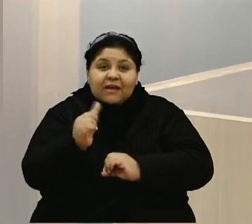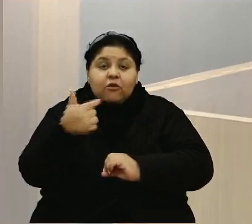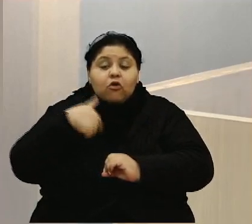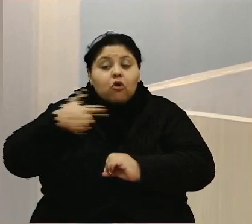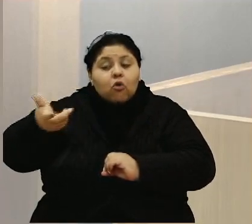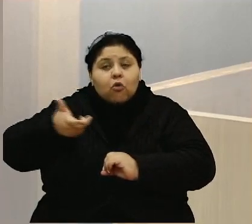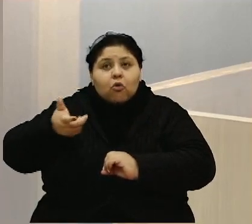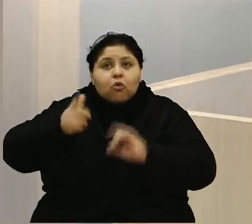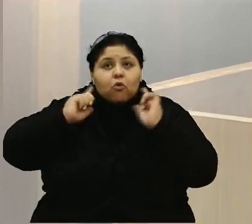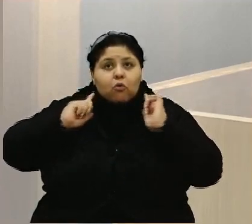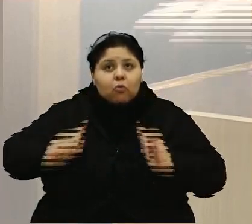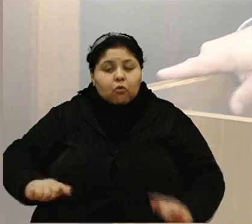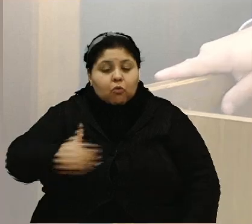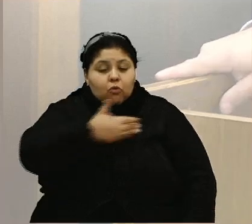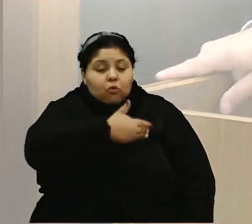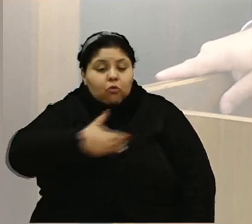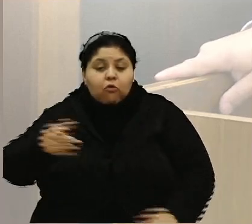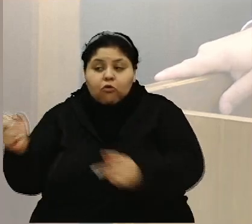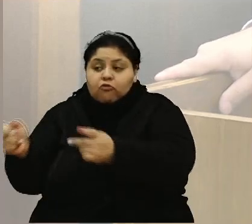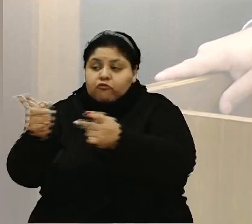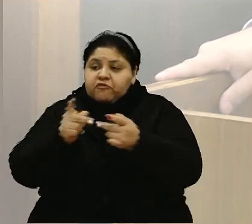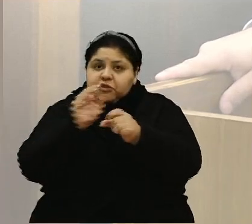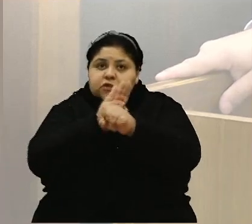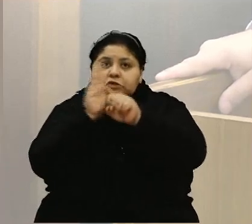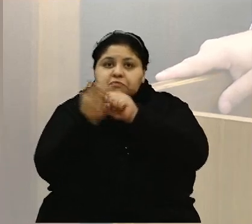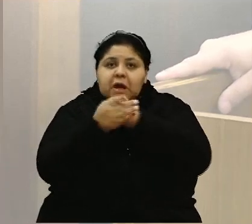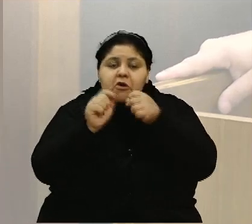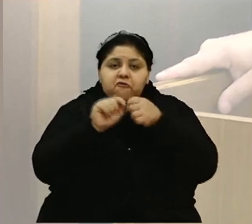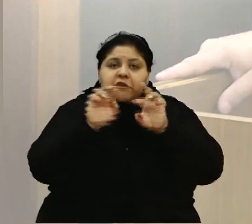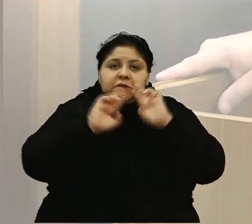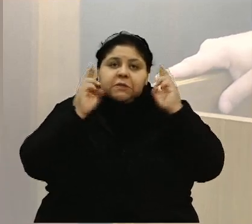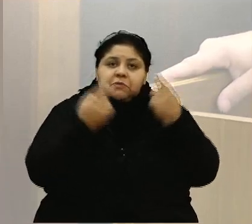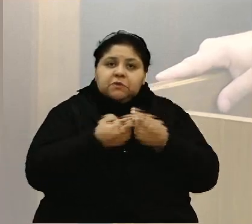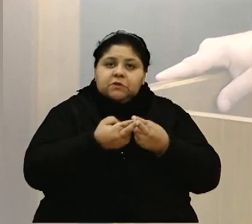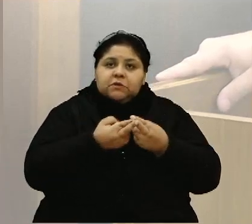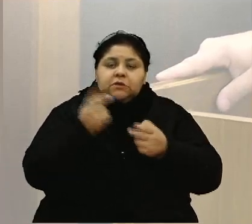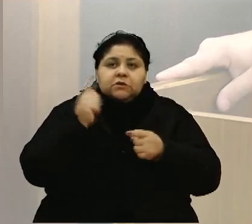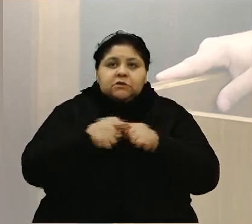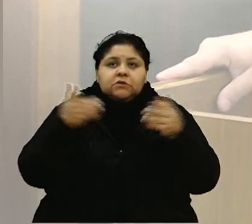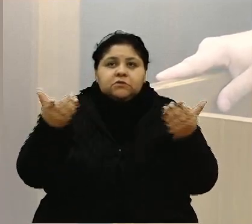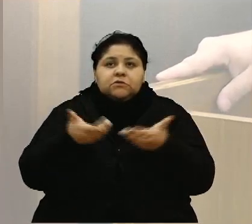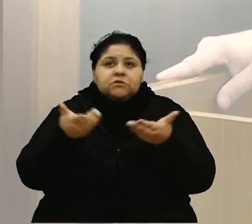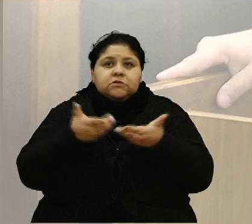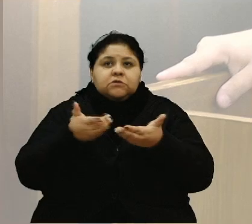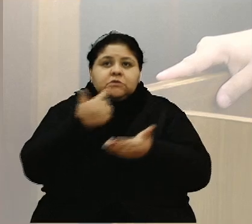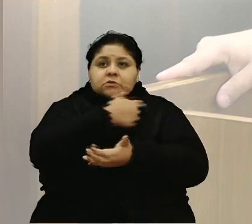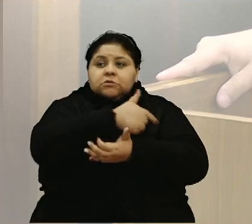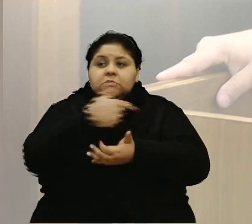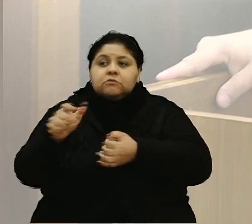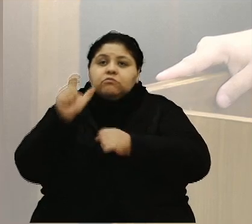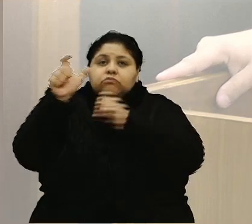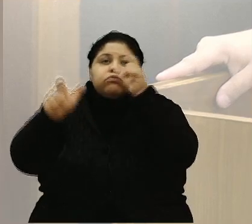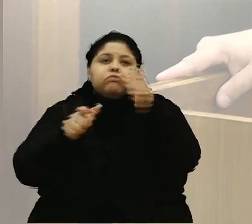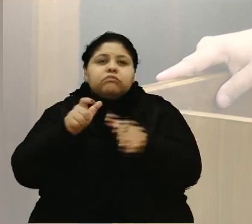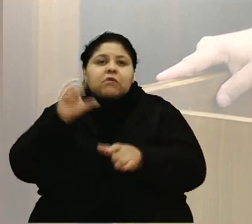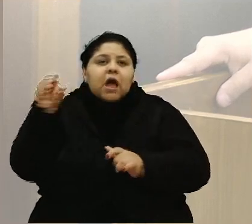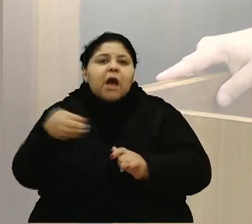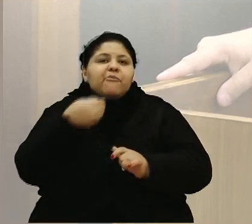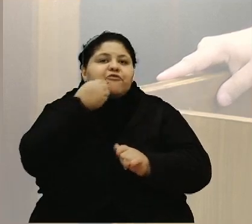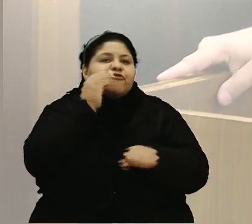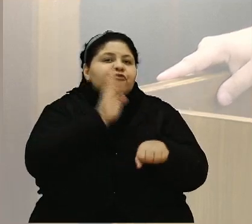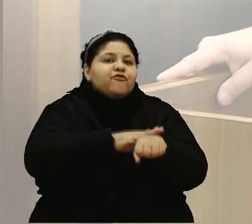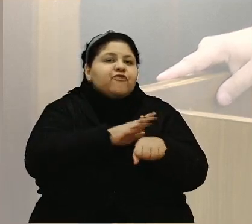quero que gestor público vá lá no Planalto, faça a reunião. Porque agora tem um monte de gente querendo surfar na onda. Eu estava